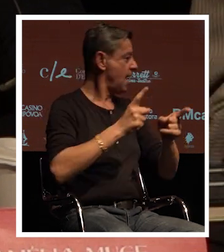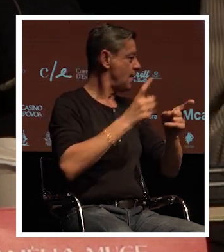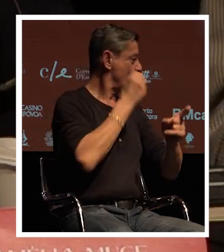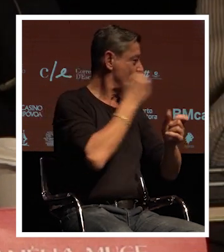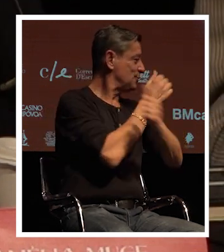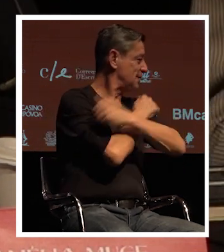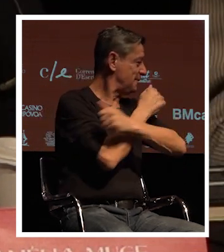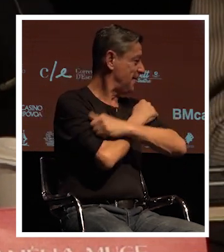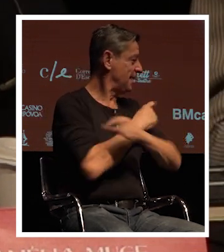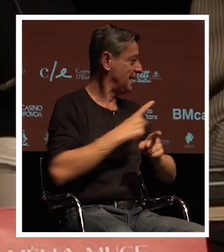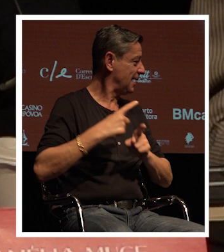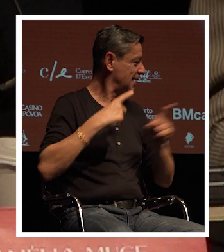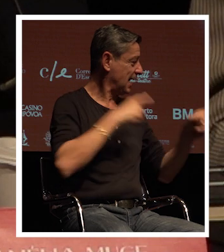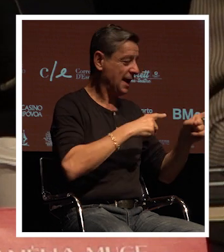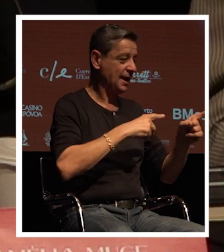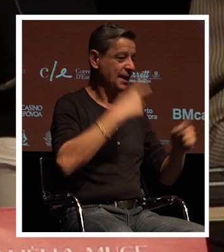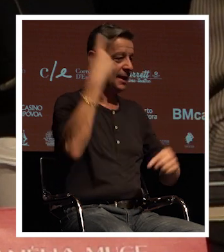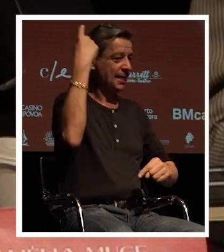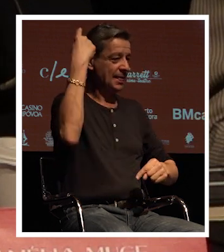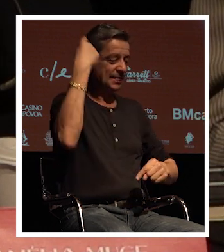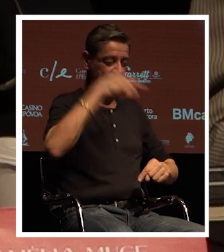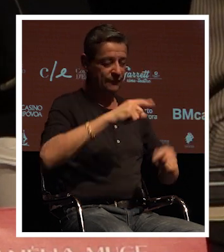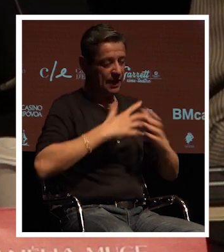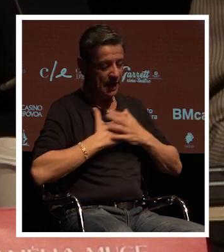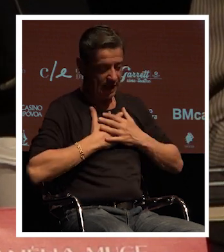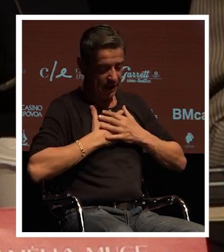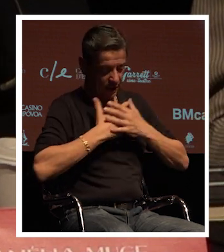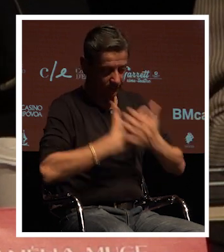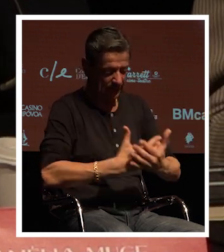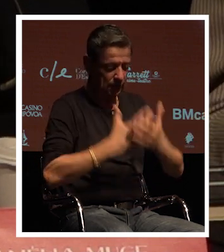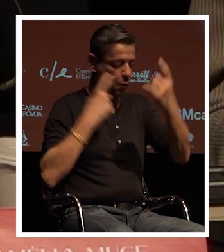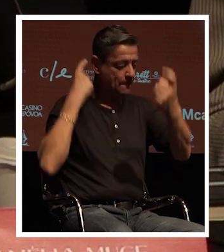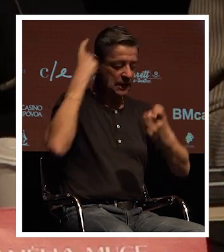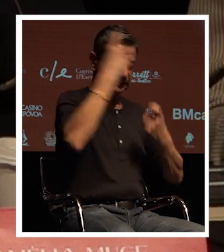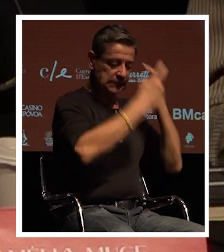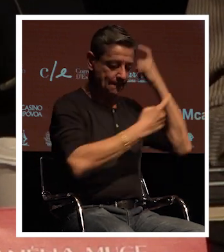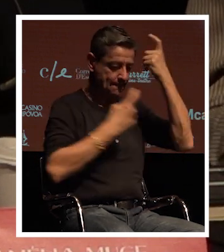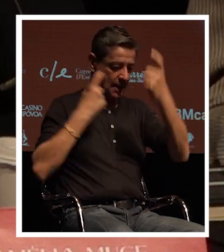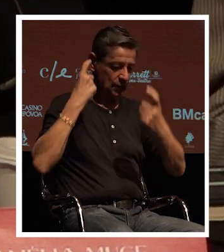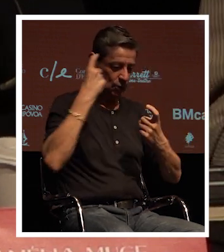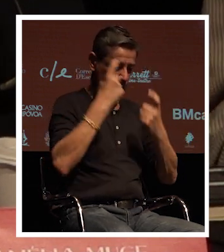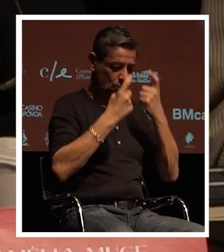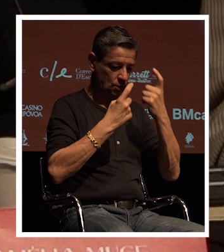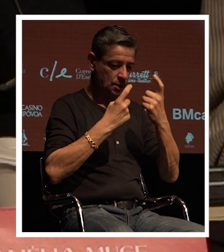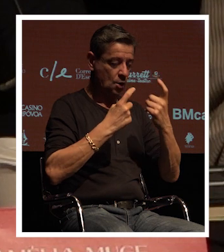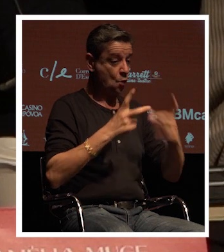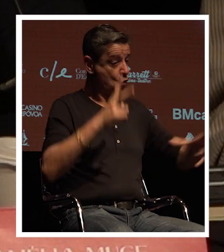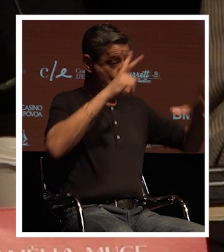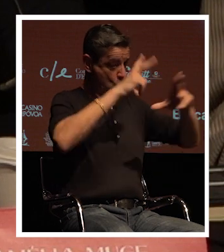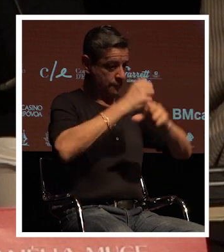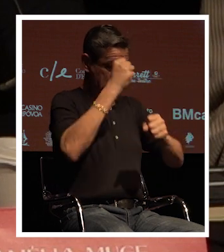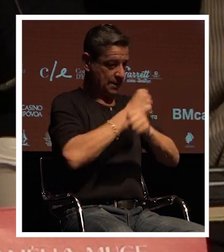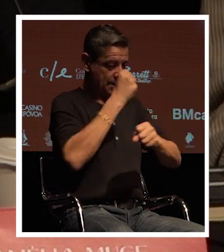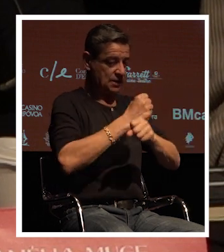abraços pratica a tolerância incansável do pensamento o seu novo trabalho Amélias